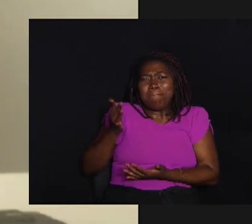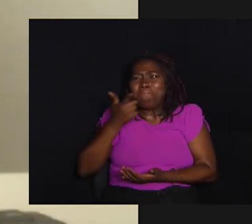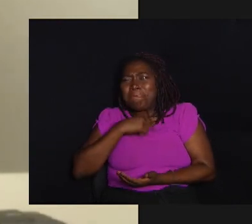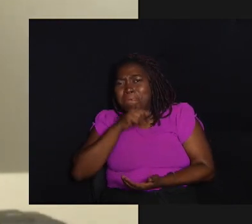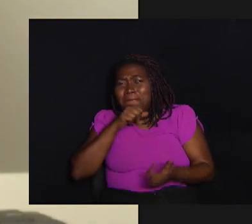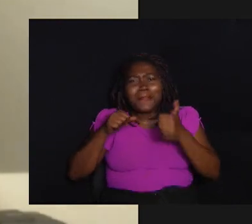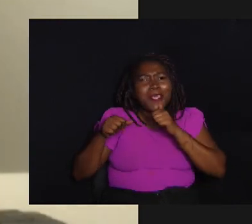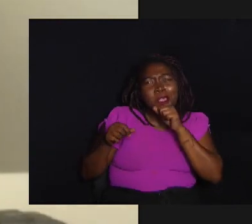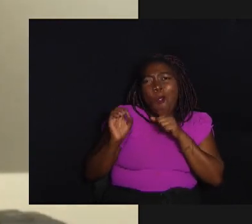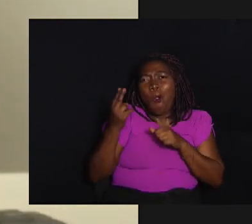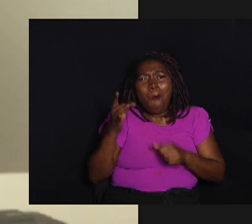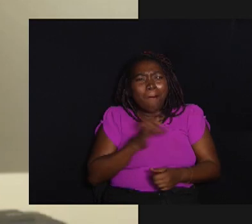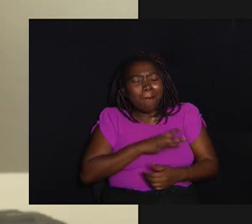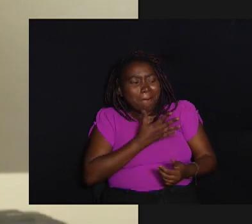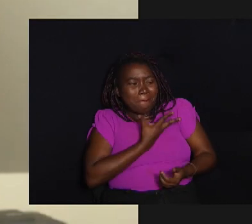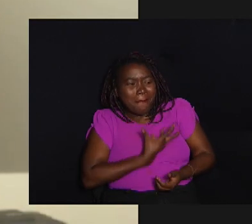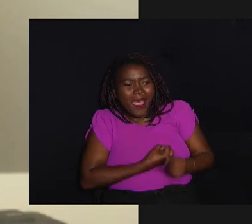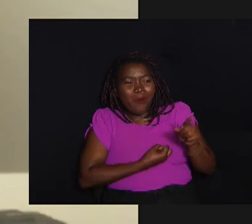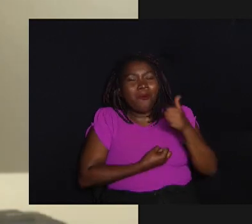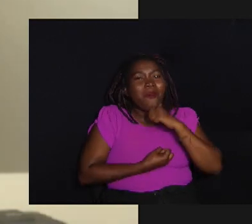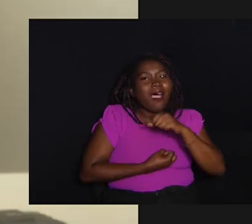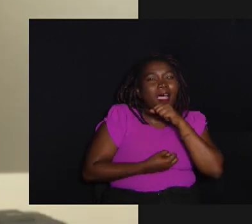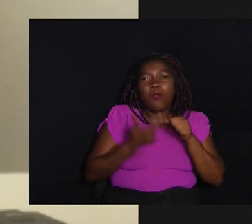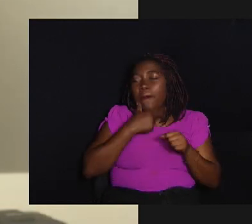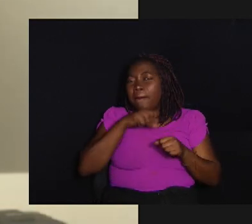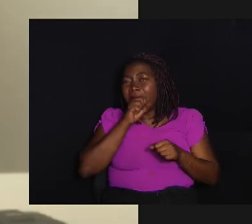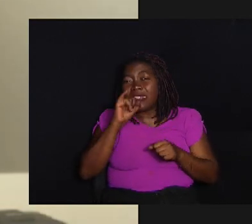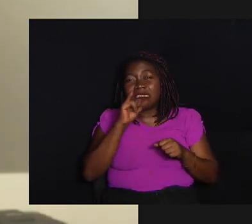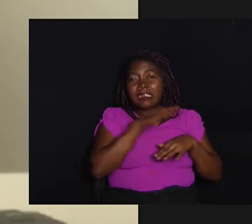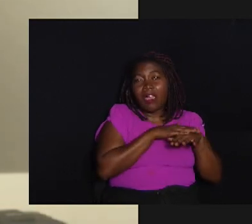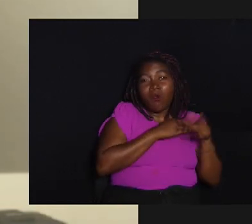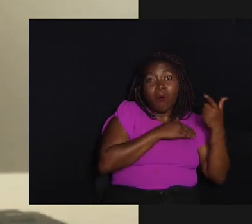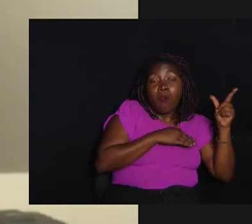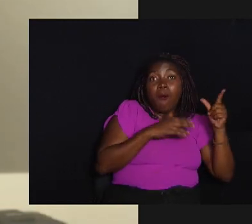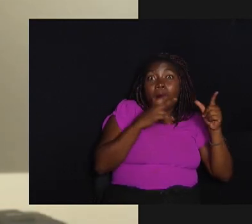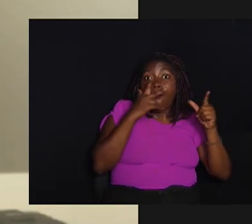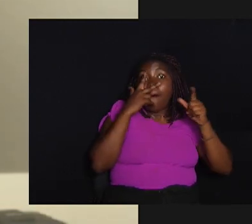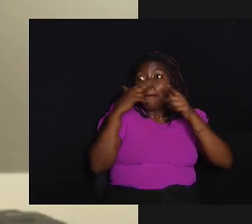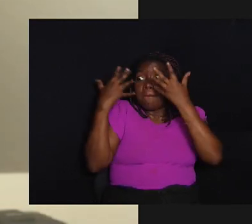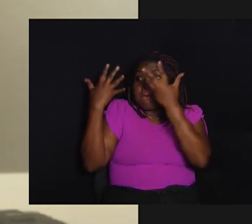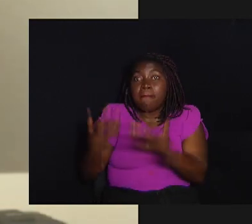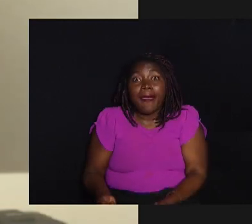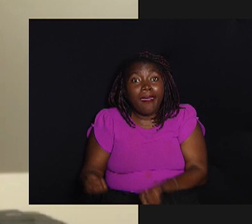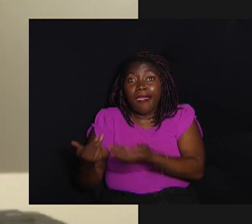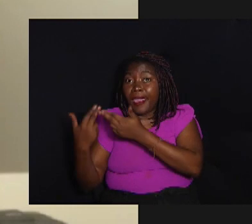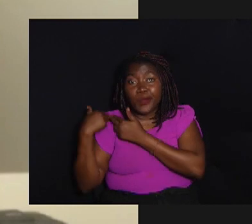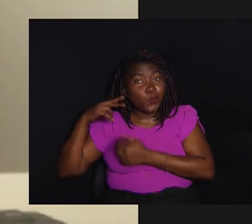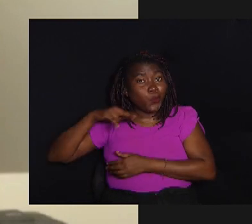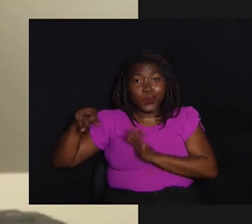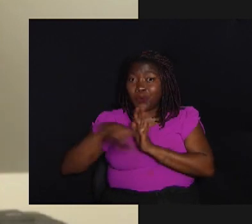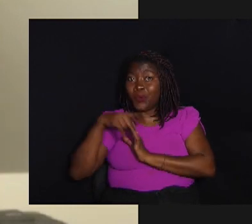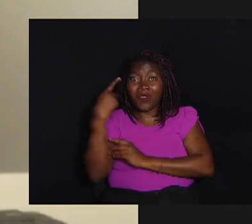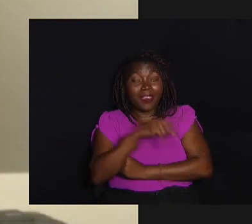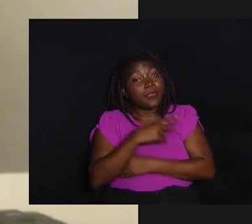receio de magoar a mãe, de magoar o pai, se estiver conversando com o outro, acaba tomando para si um problema que não é deles, né? Então, em regra,